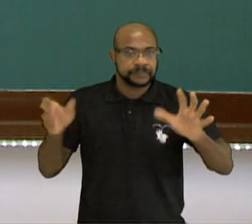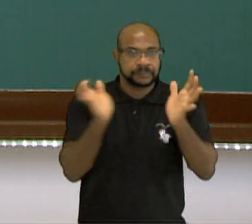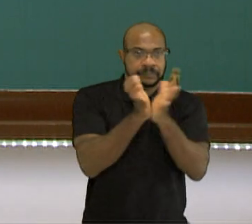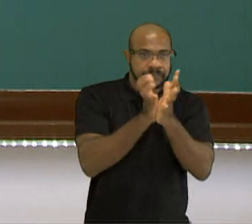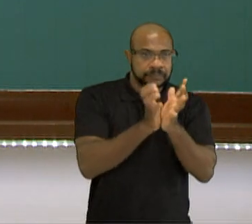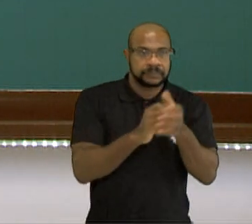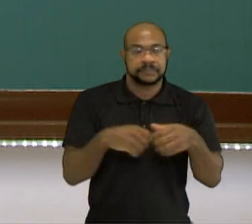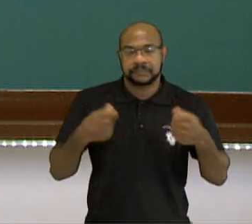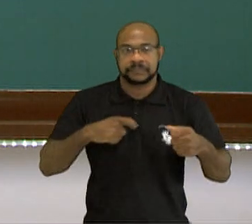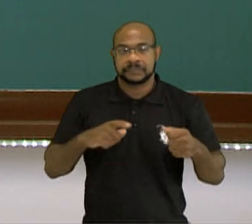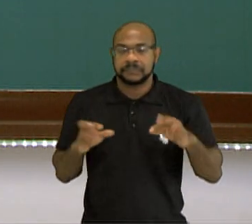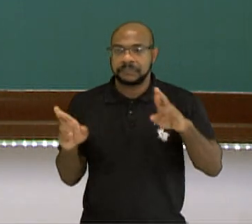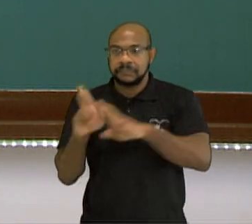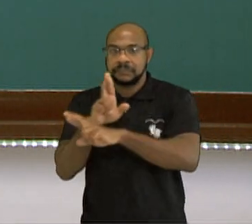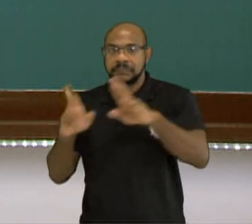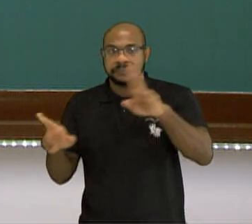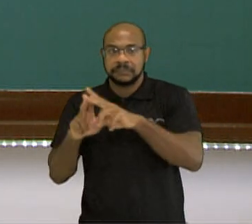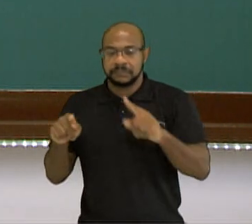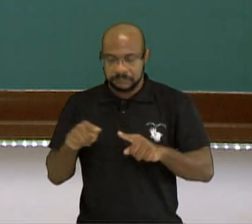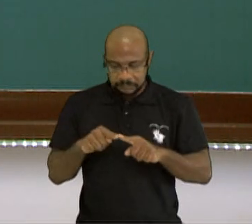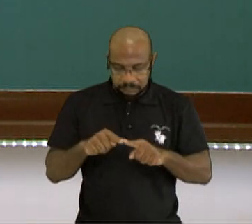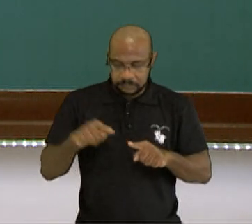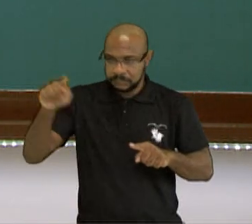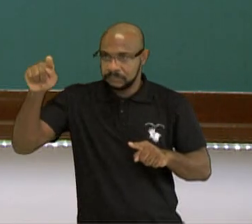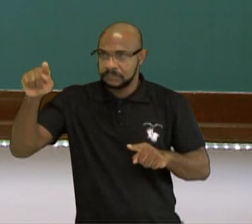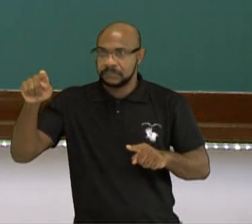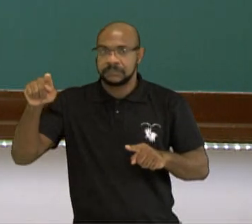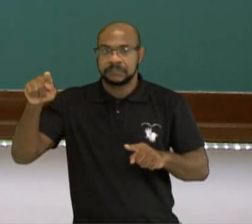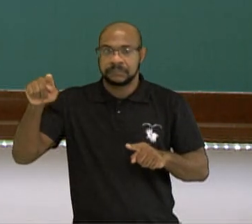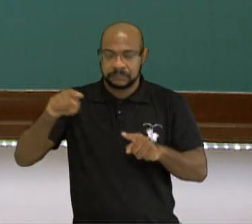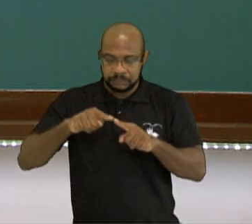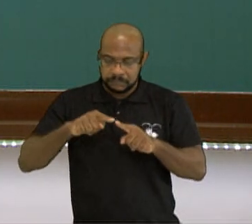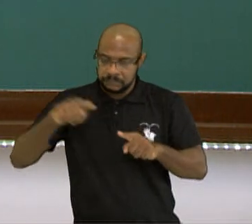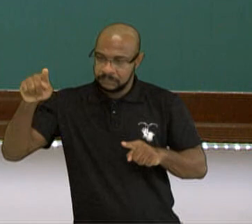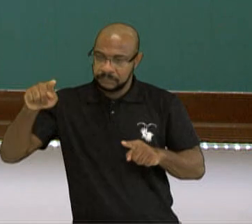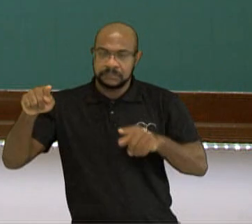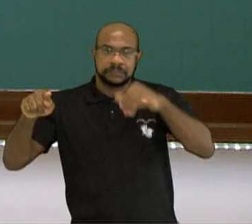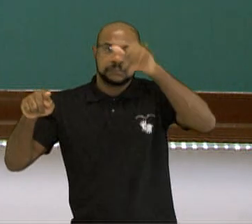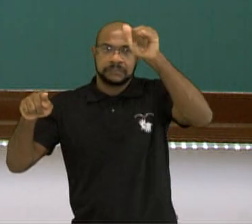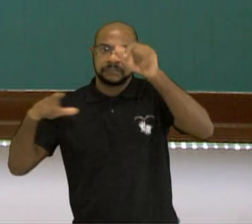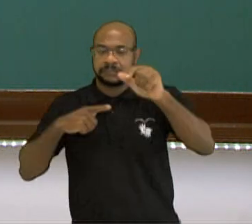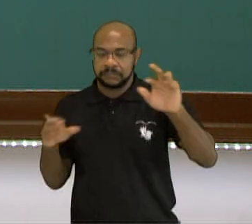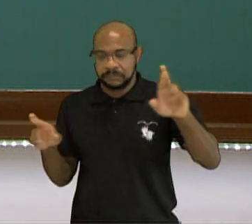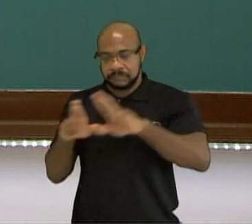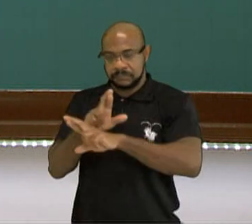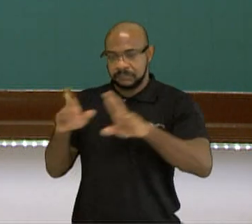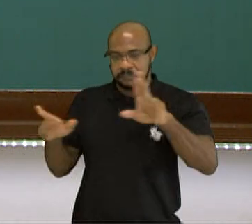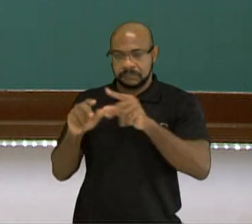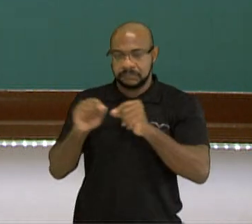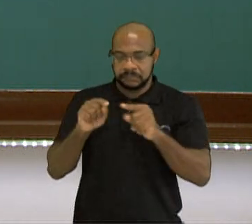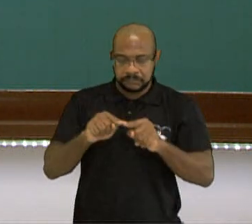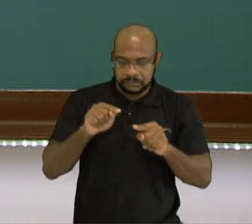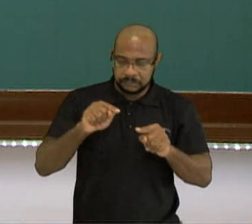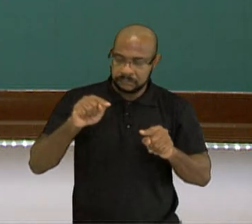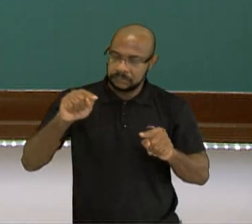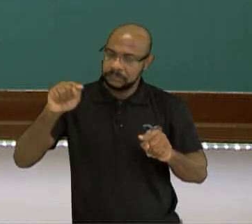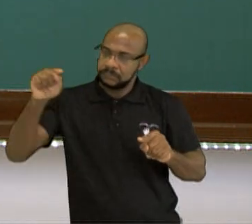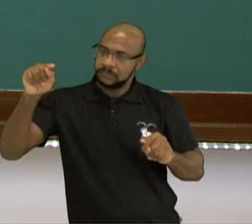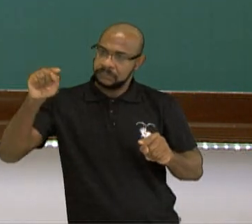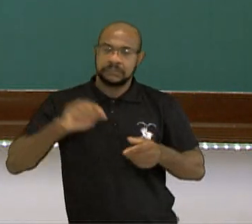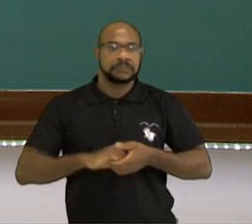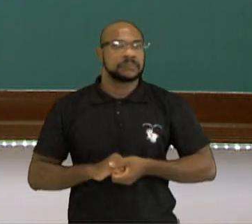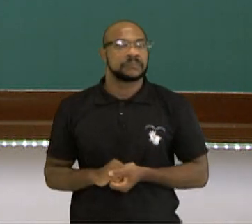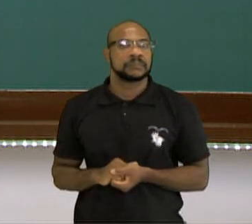uma relação com o eixo y, formando o ponto que vai desenhar o trajeto do